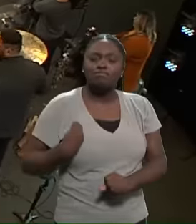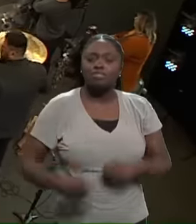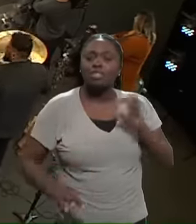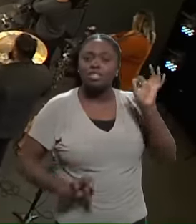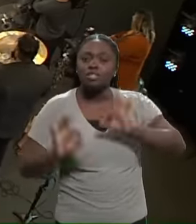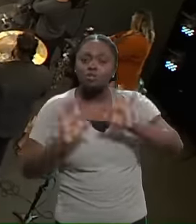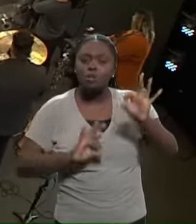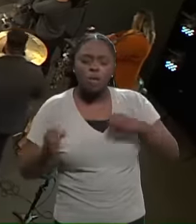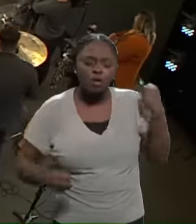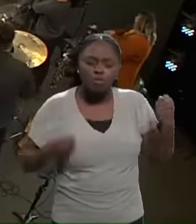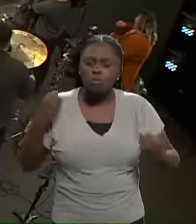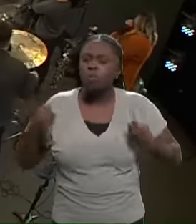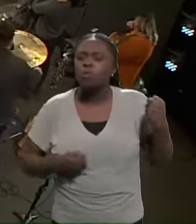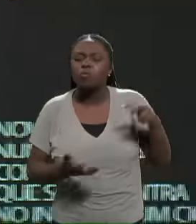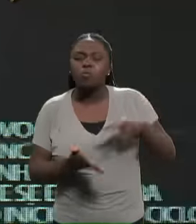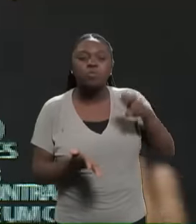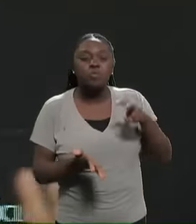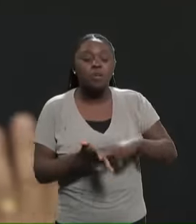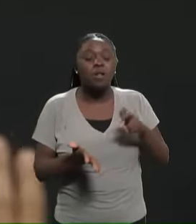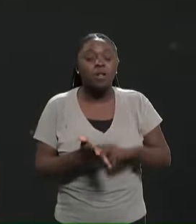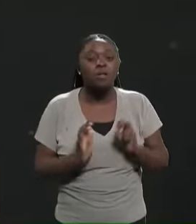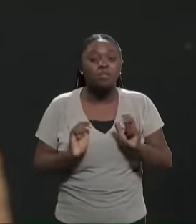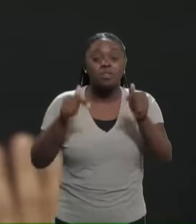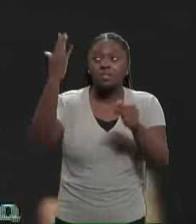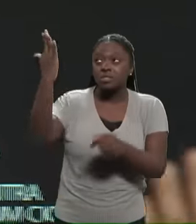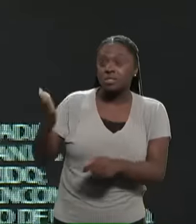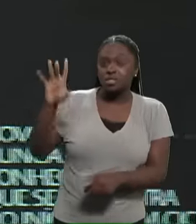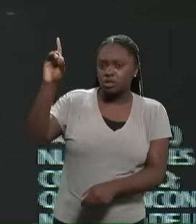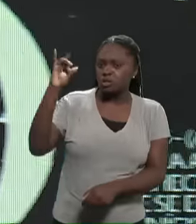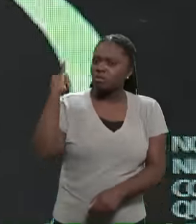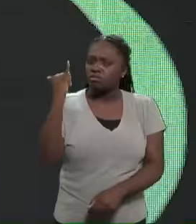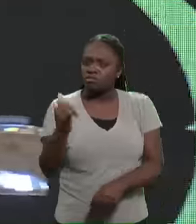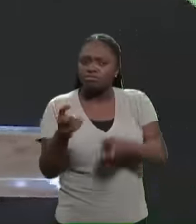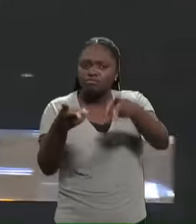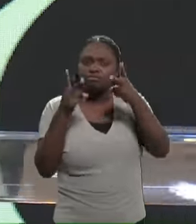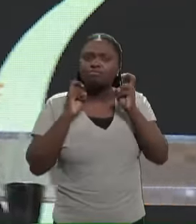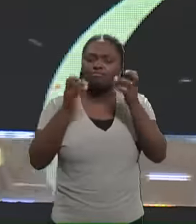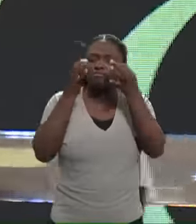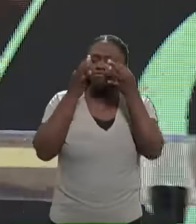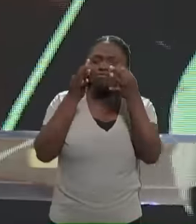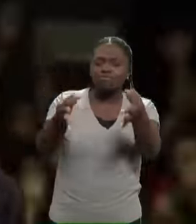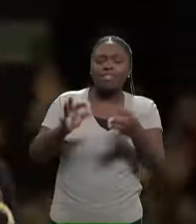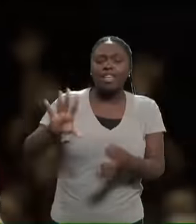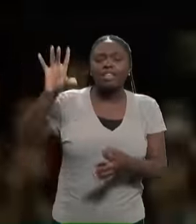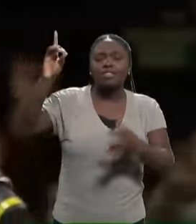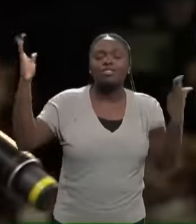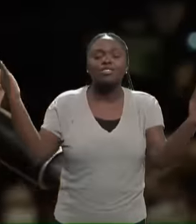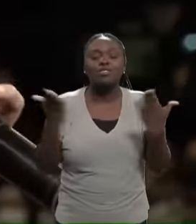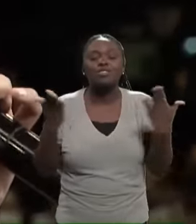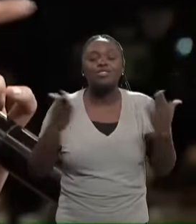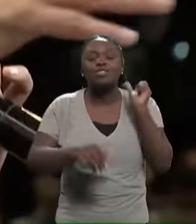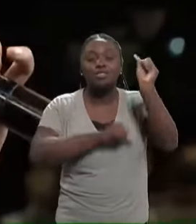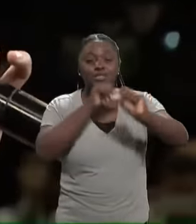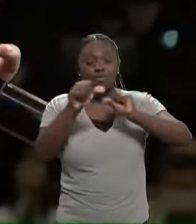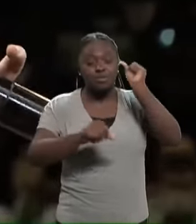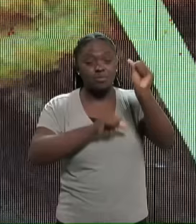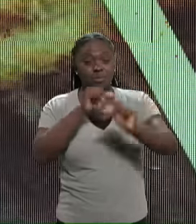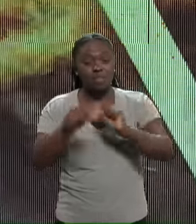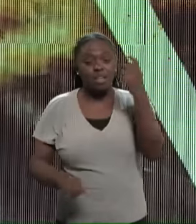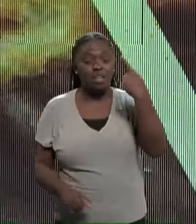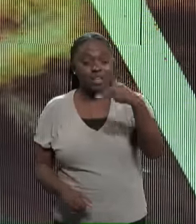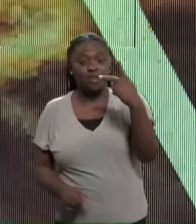para zapatear. Faz algo por el amor de Deus. Escuta bem, escuta bem. Deus hoje está mudando